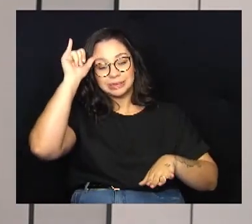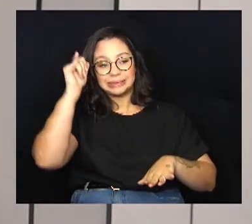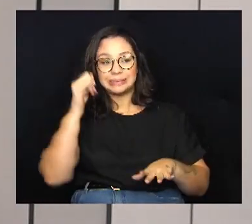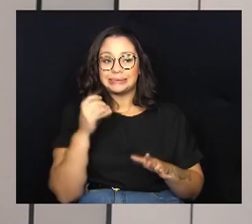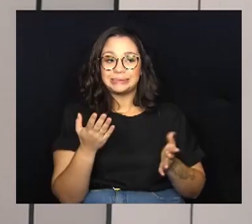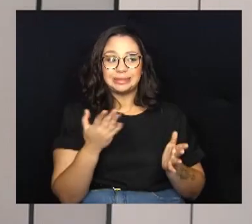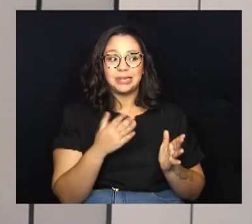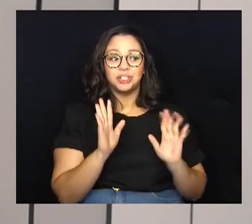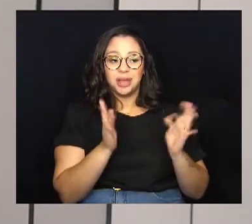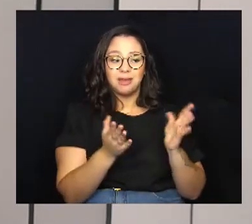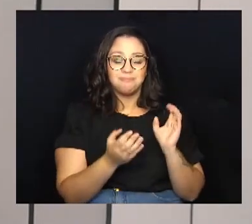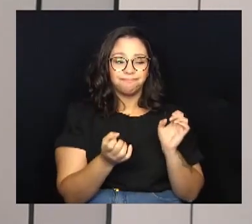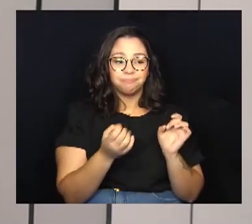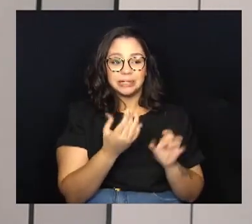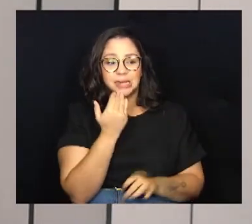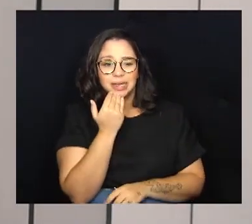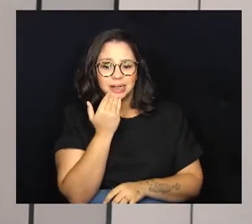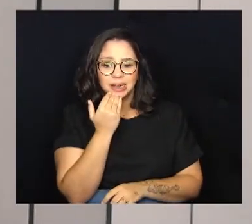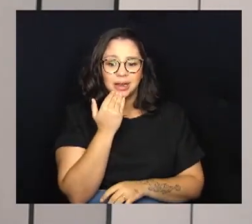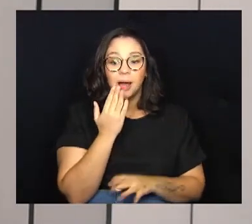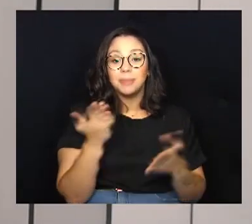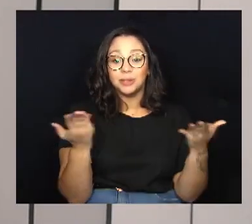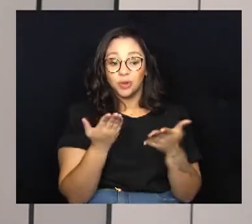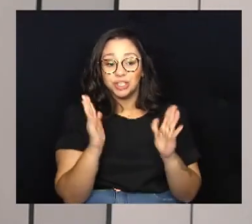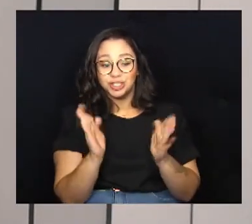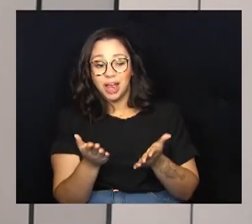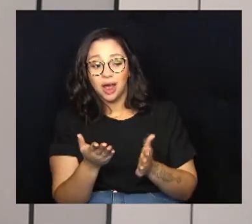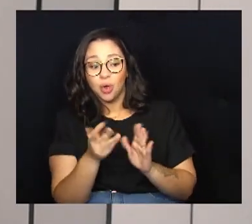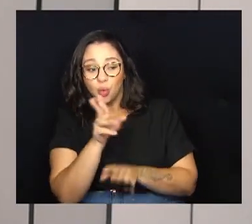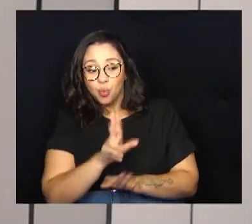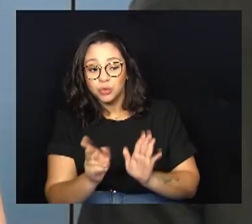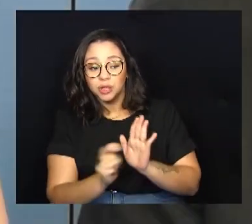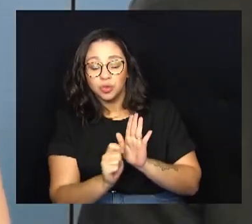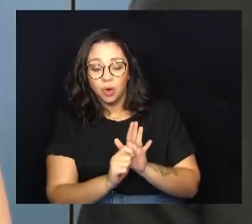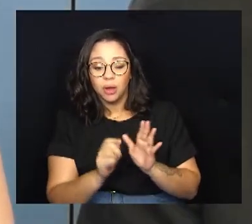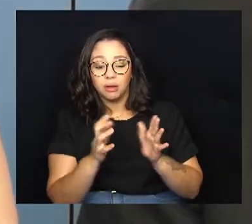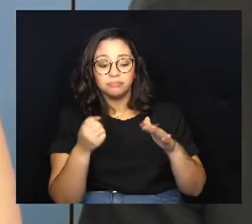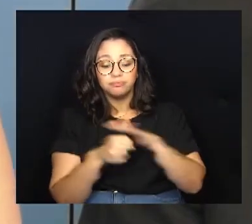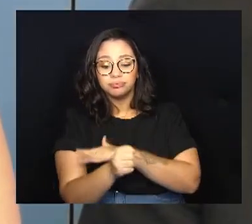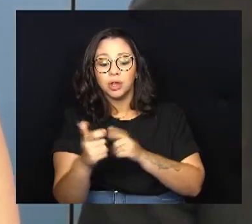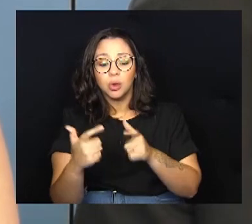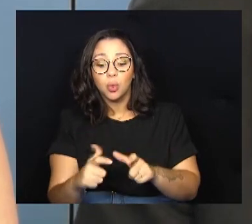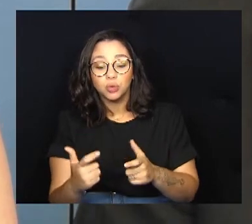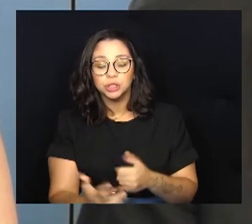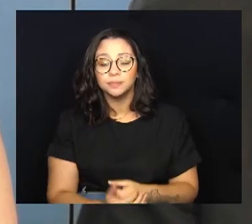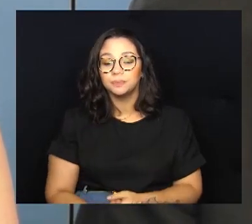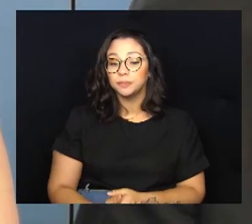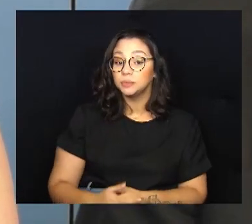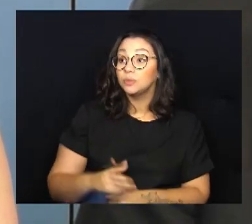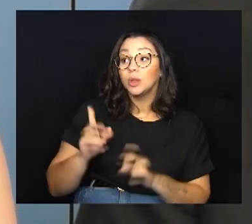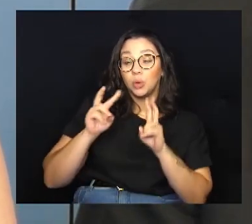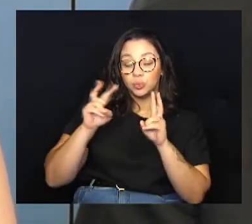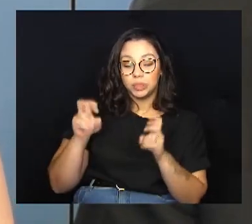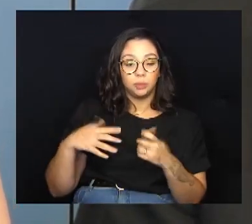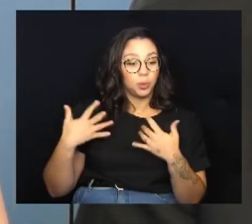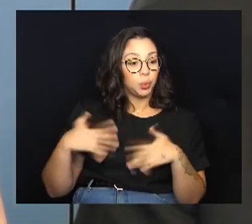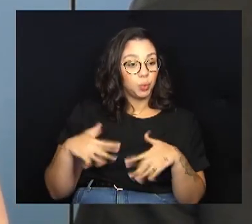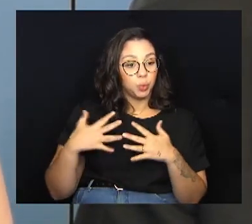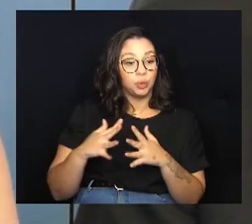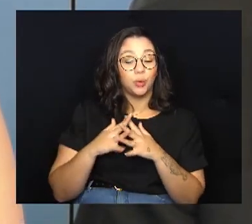realmente, né? Mas, se não, aqui em Campinas, a gente vê crianças de 8 a 10 anos andando que